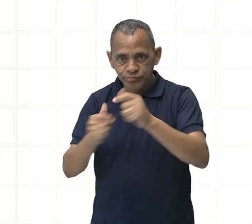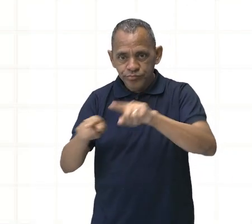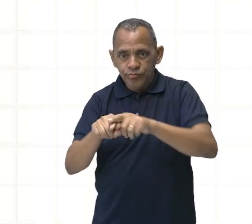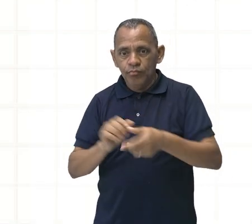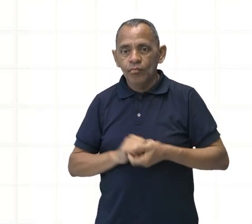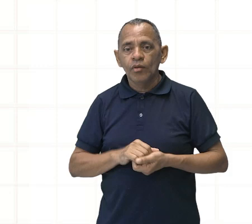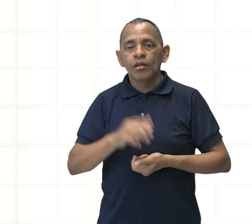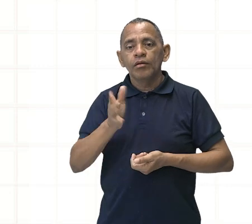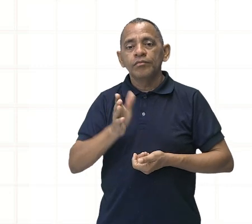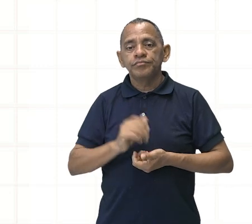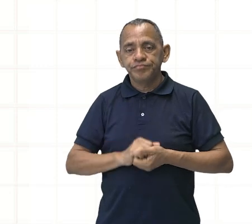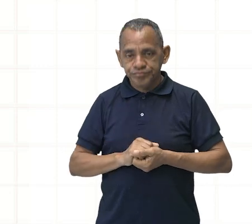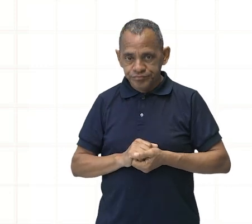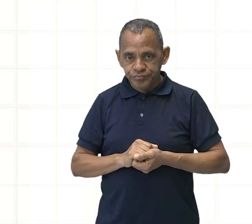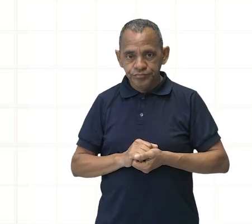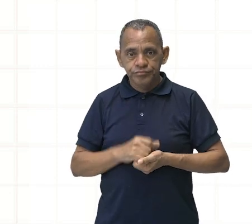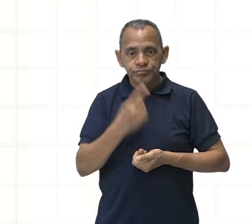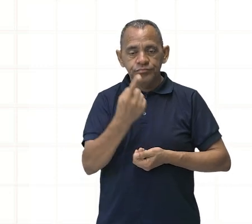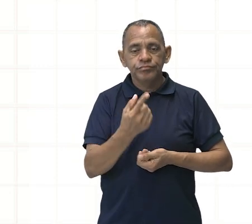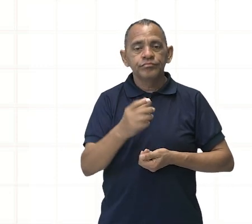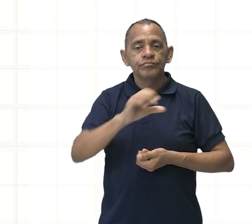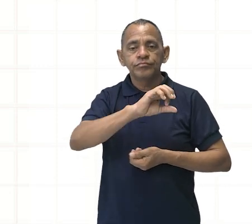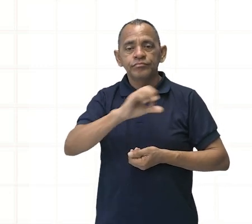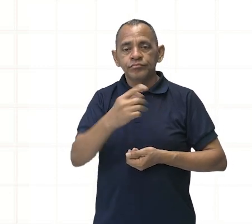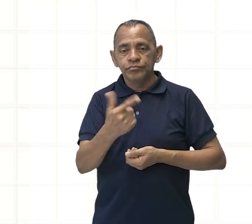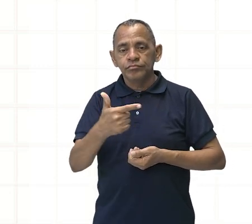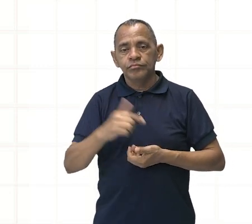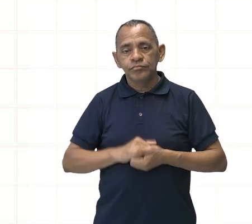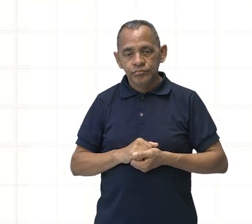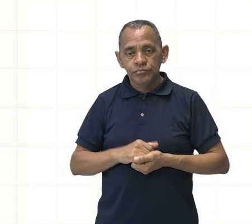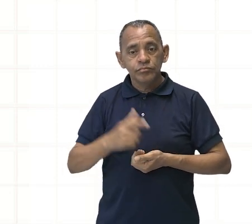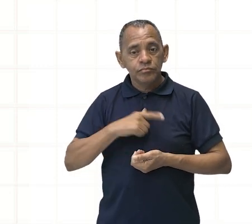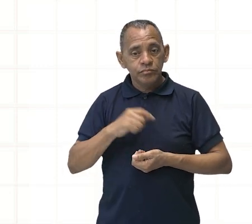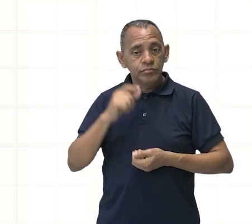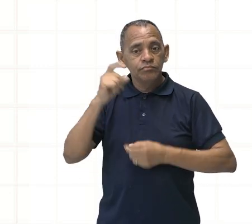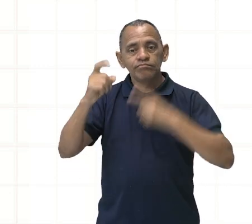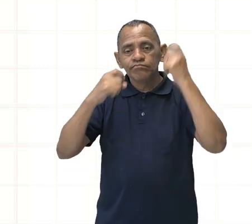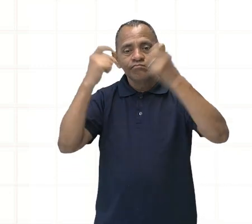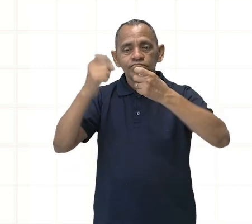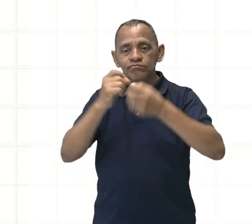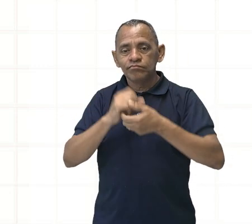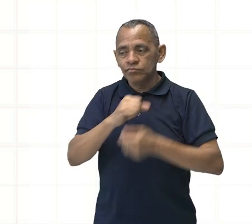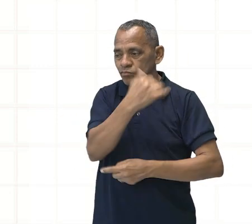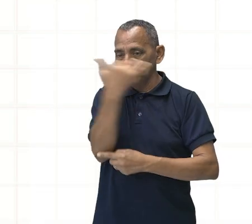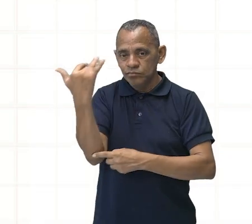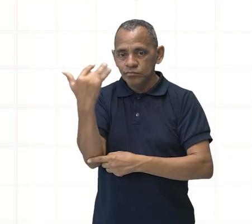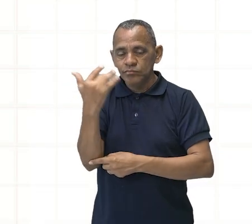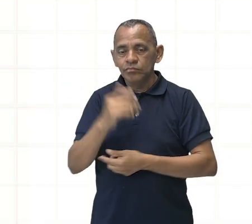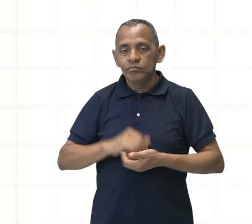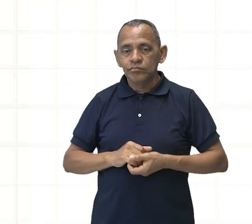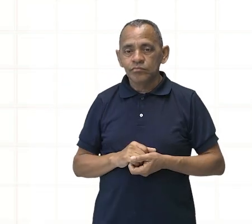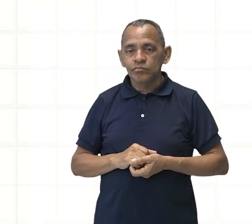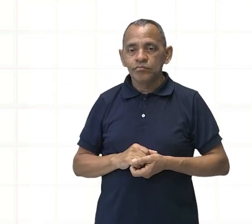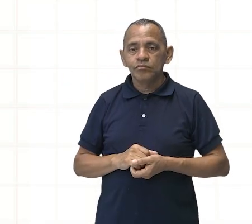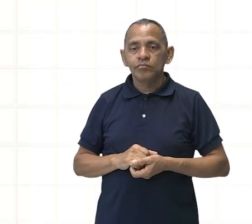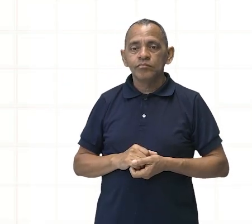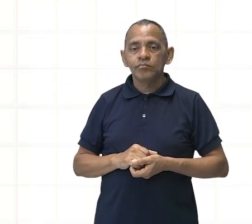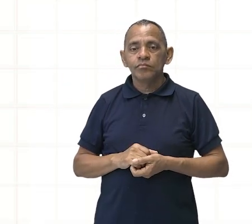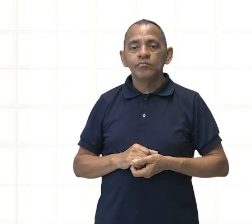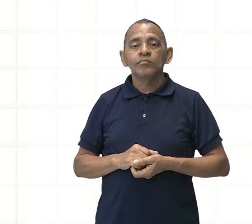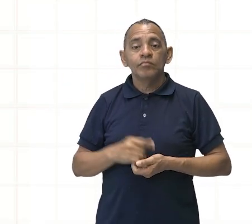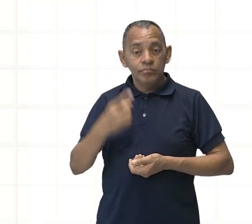em 1992, tinha já preocupação com o meio ambiente. Então, era